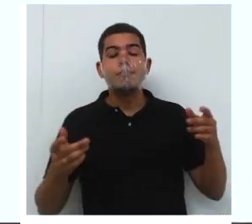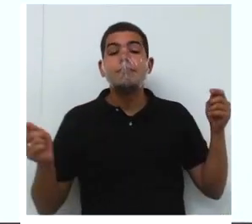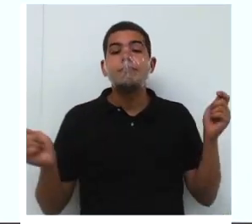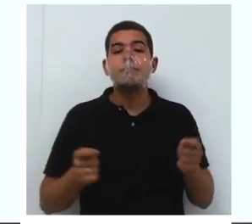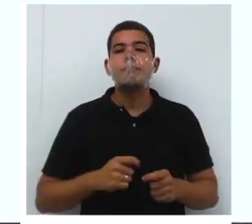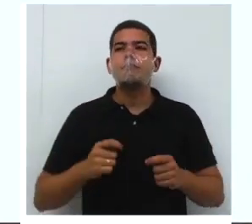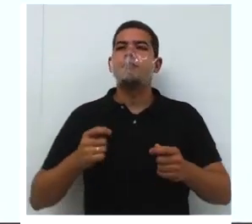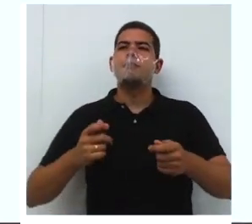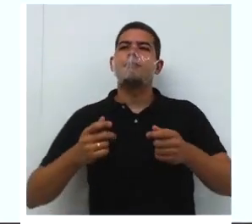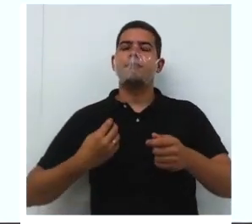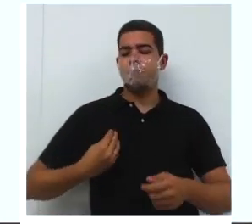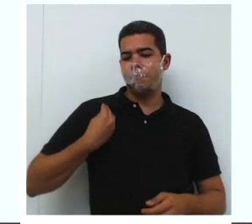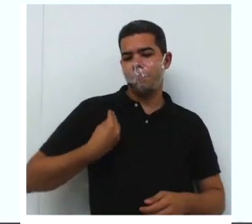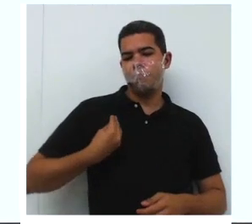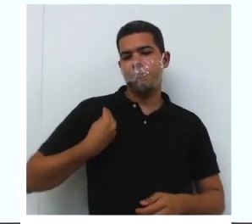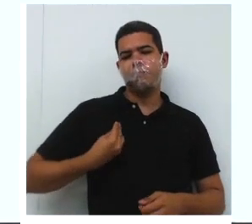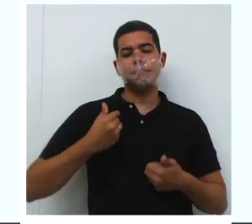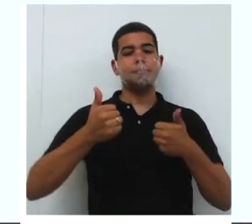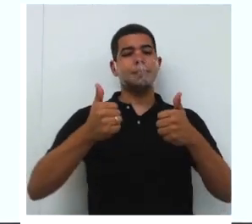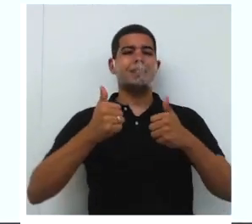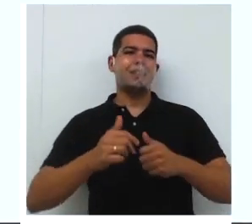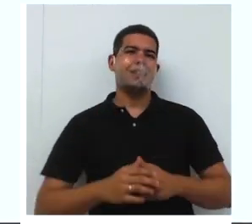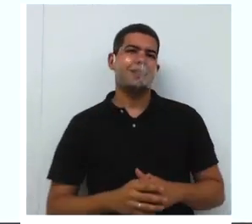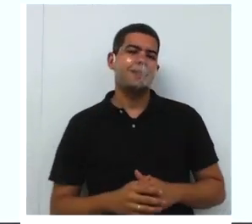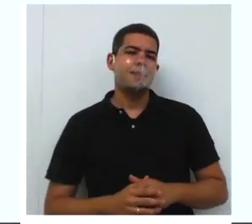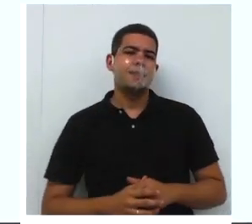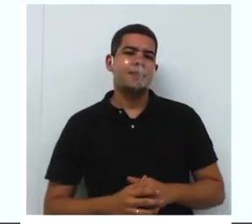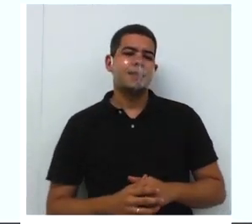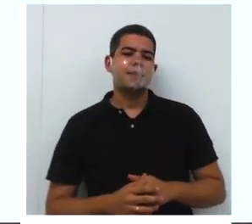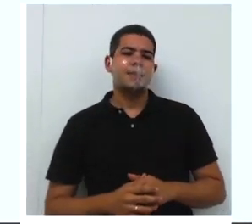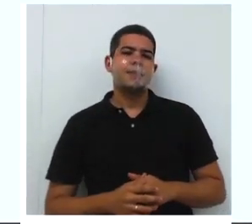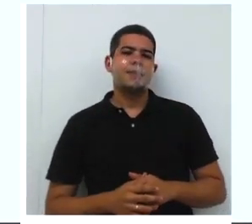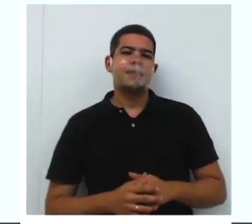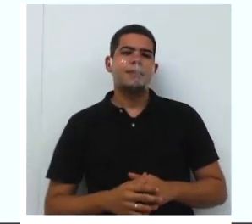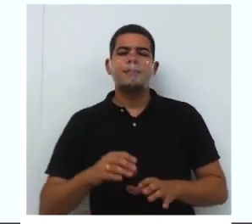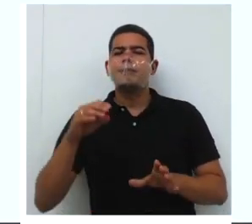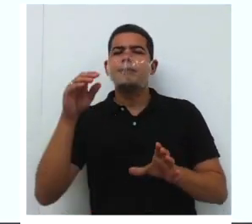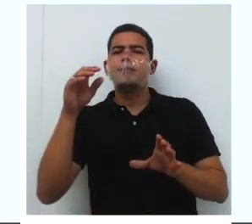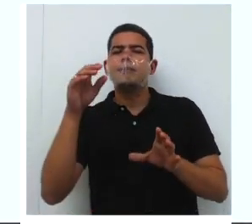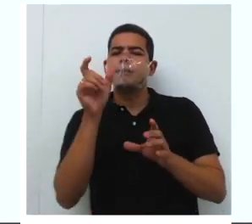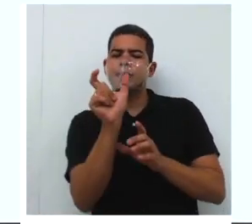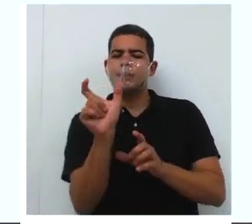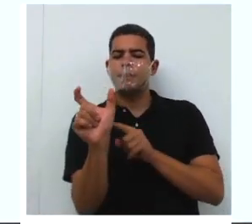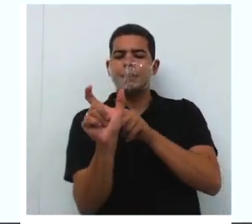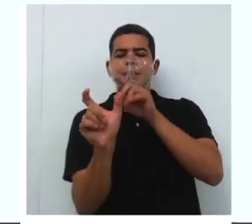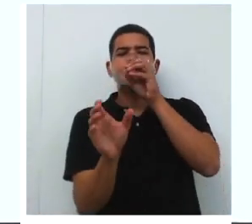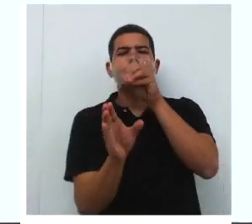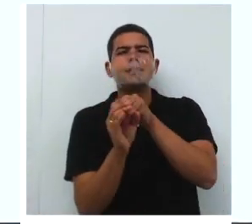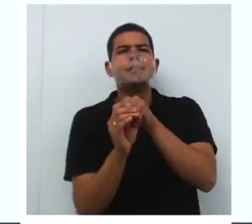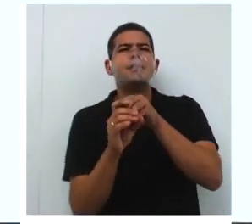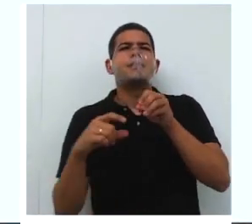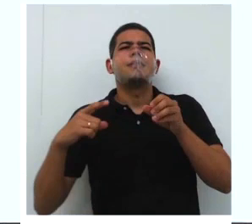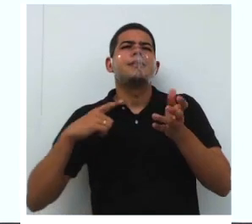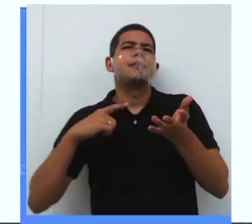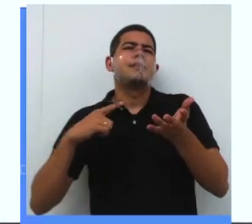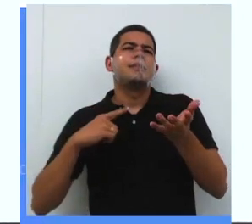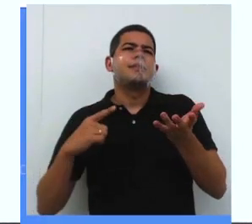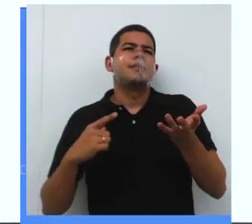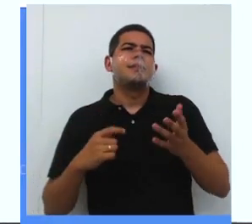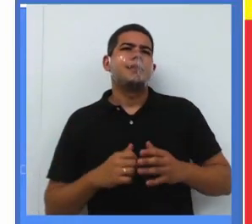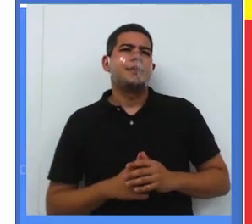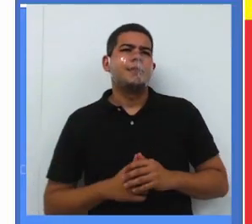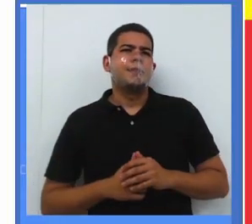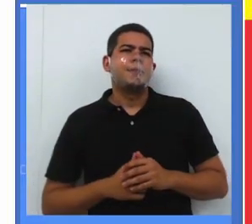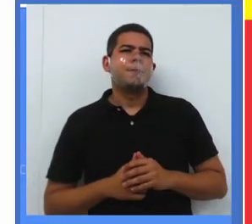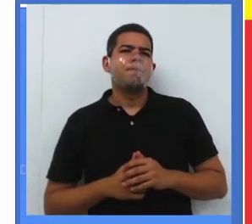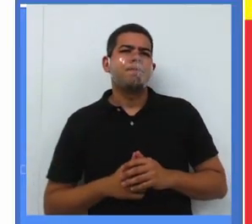você viver harmonicamente. Então, dentro dessas expressões, vocês vão ter, por exemplo, aqui,